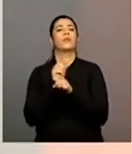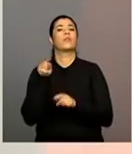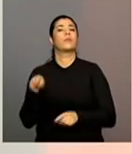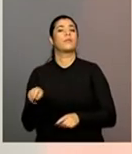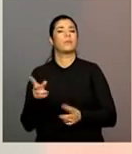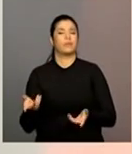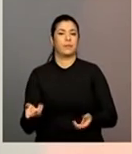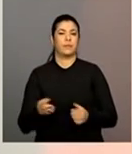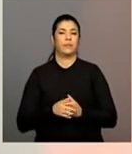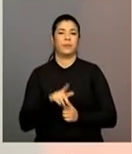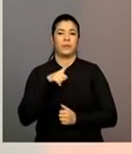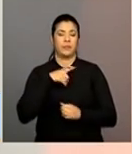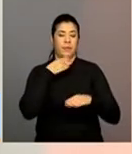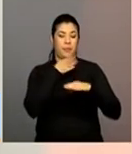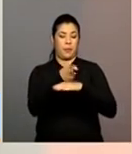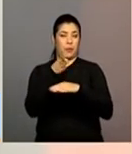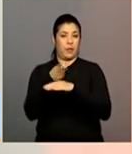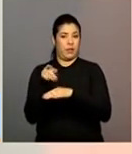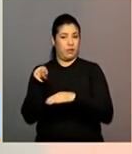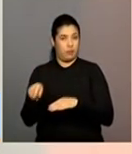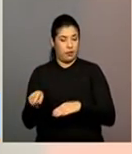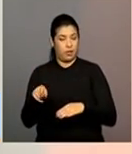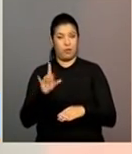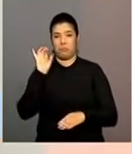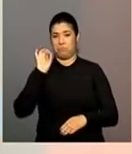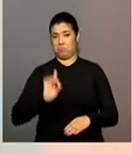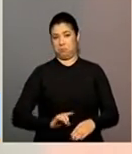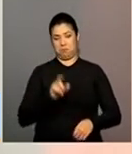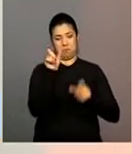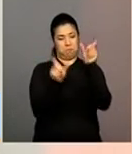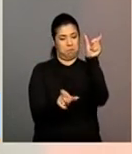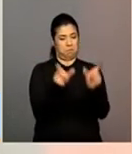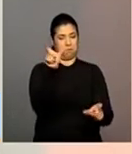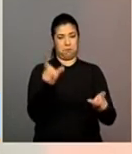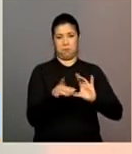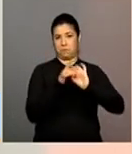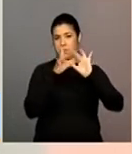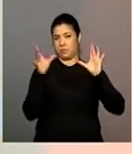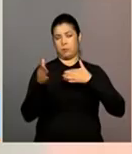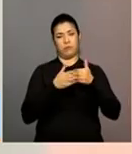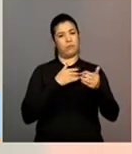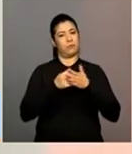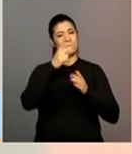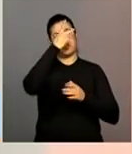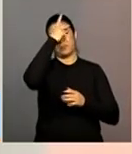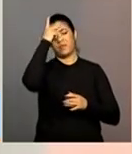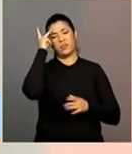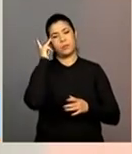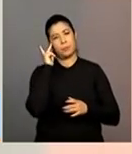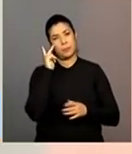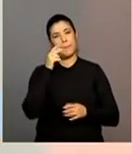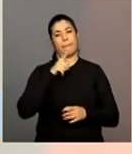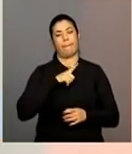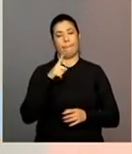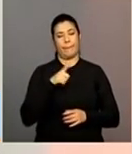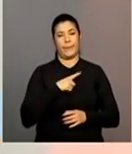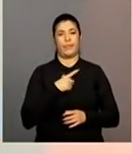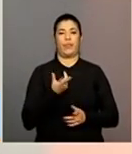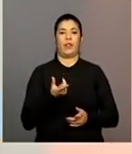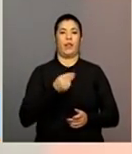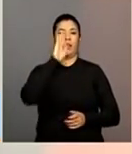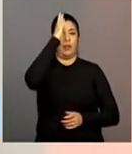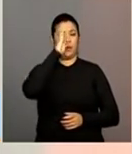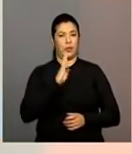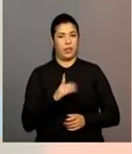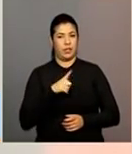Cras a gente entende que o Cris é um direito de cidadania então qualquer pessoa qualquer cidadão brasileiro pode ir até un